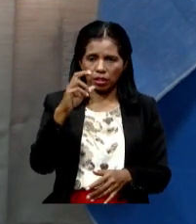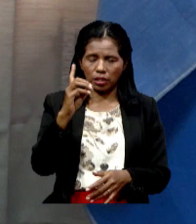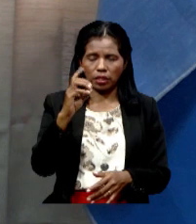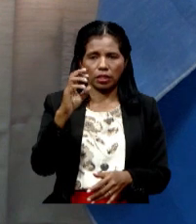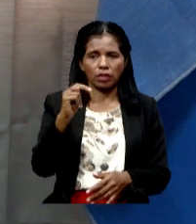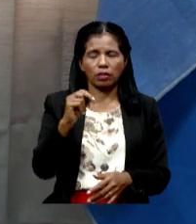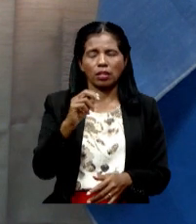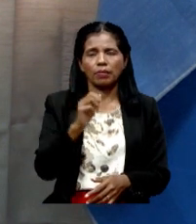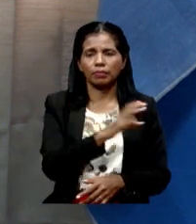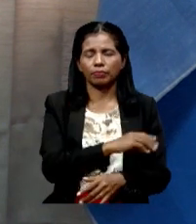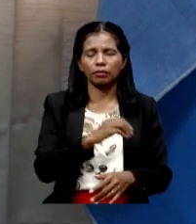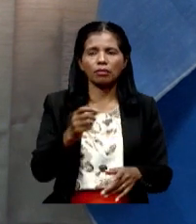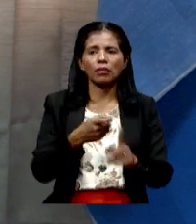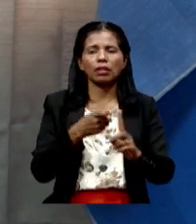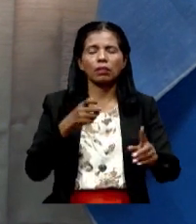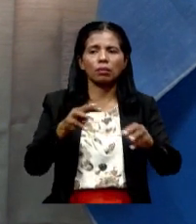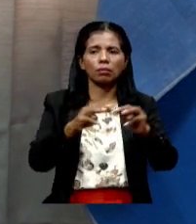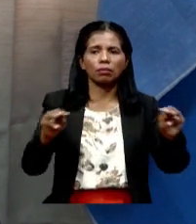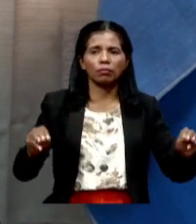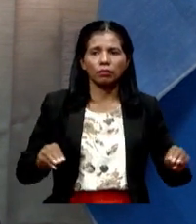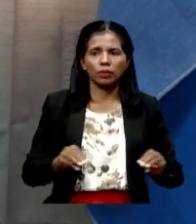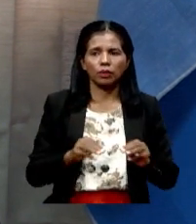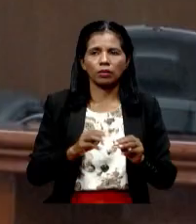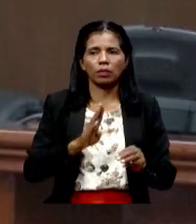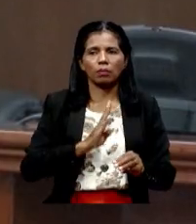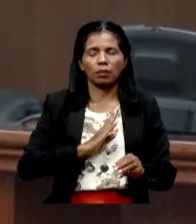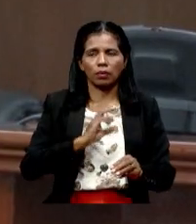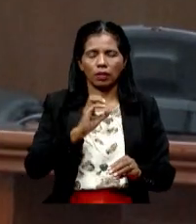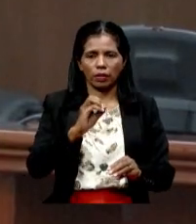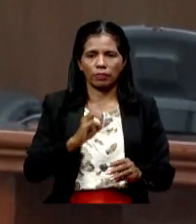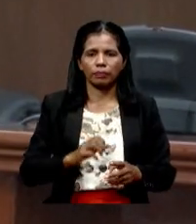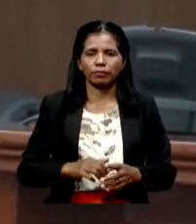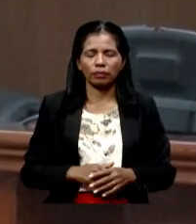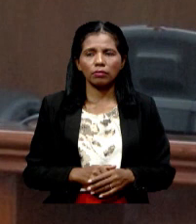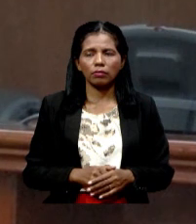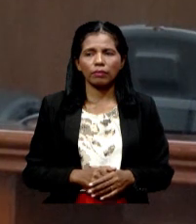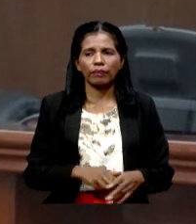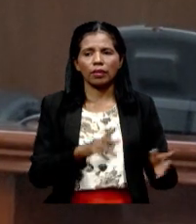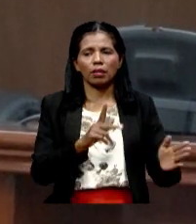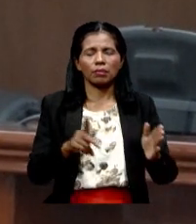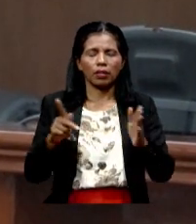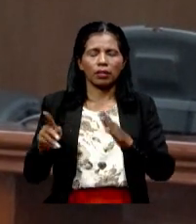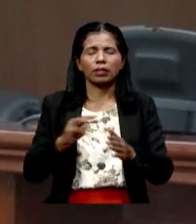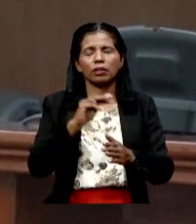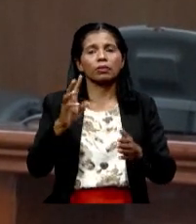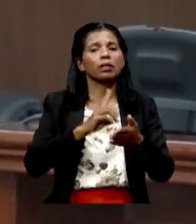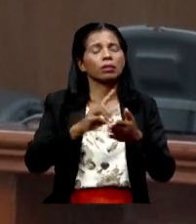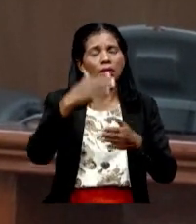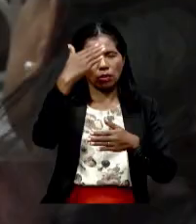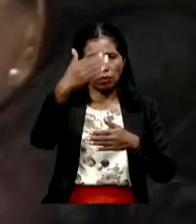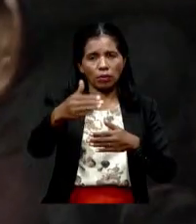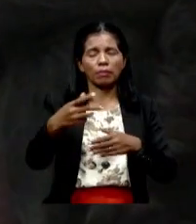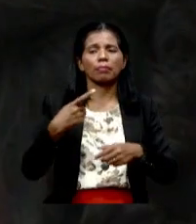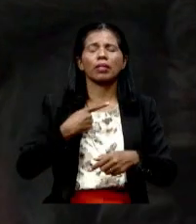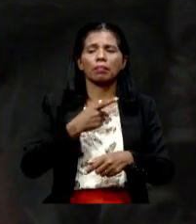Afonso Nunes, ou se município Bobonaro. Tuir plano, segunda semana ou em Parlamento Nacional,